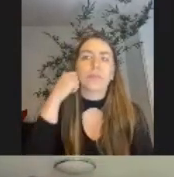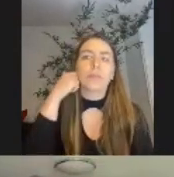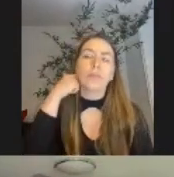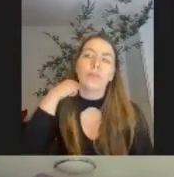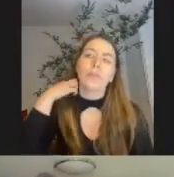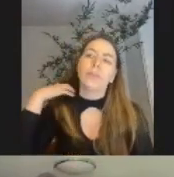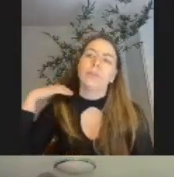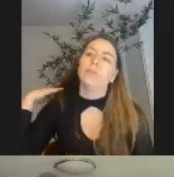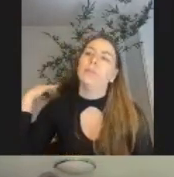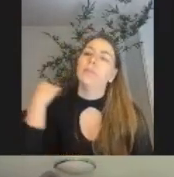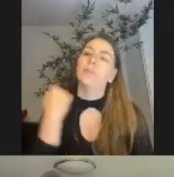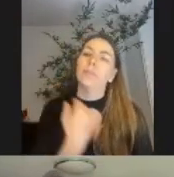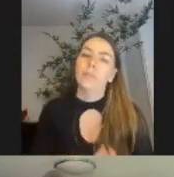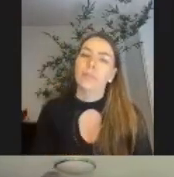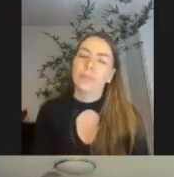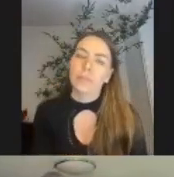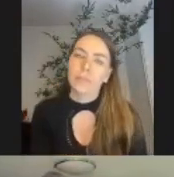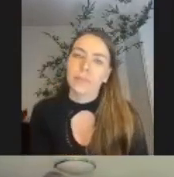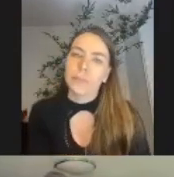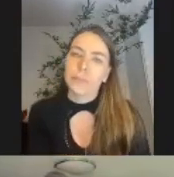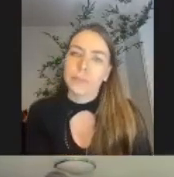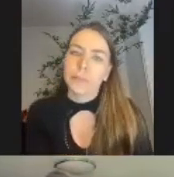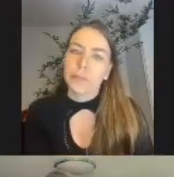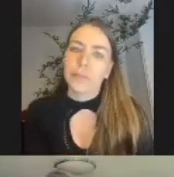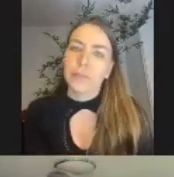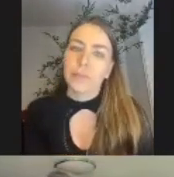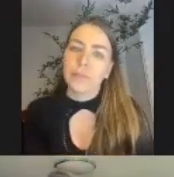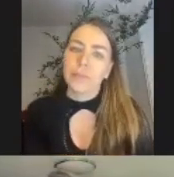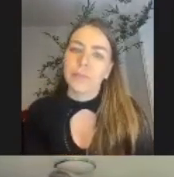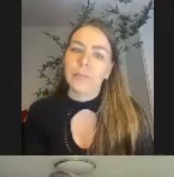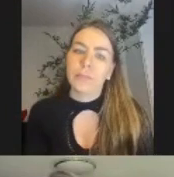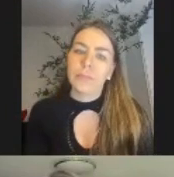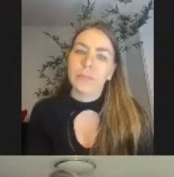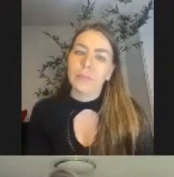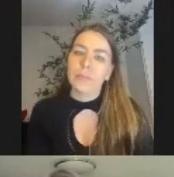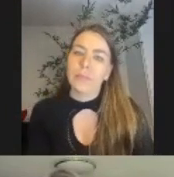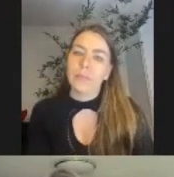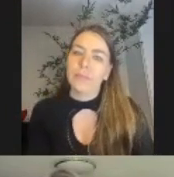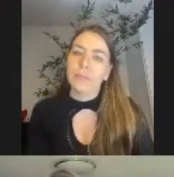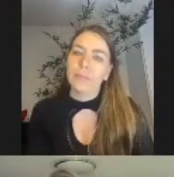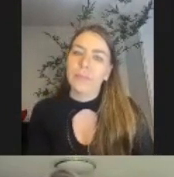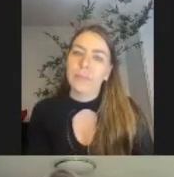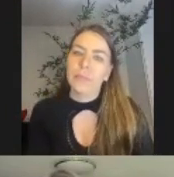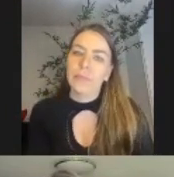morango, mirtilo, frutas vermelhas, tudo isso pode, mas assim, sucos de...